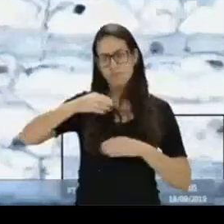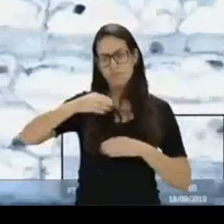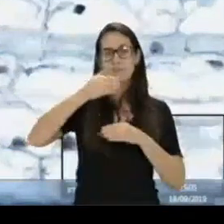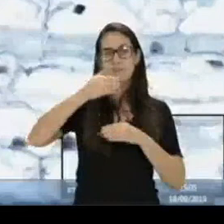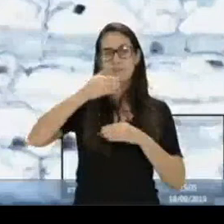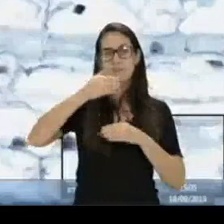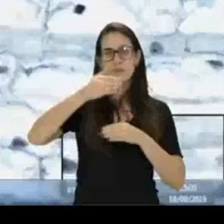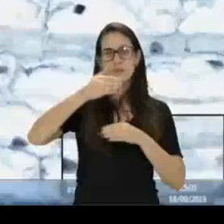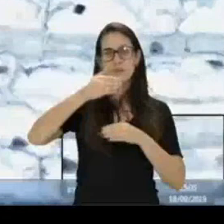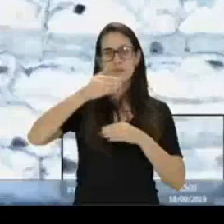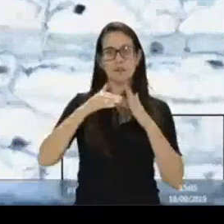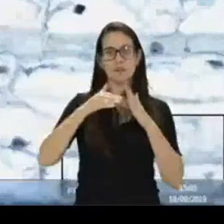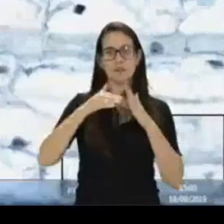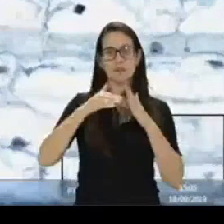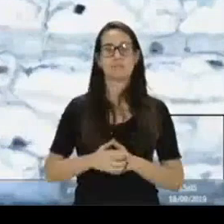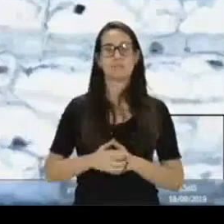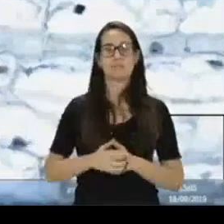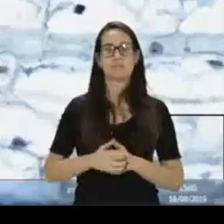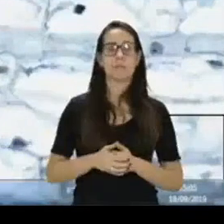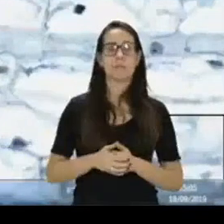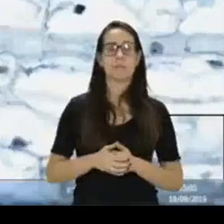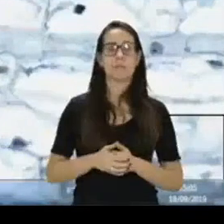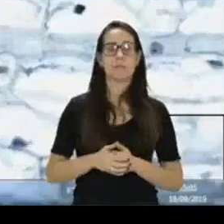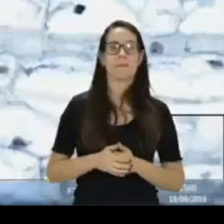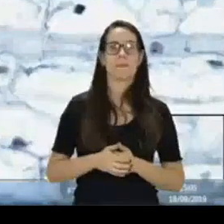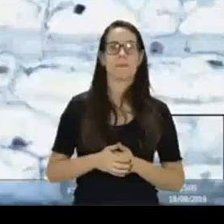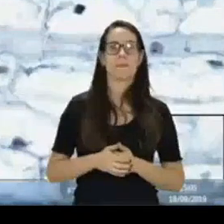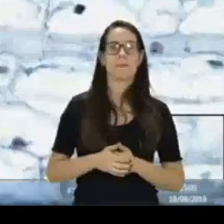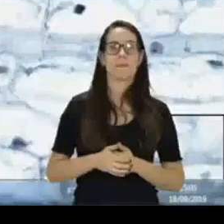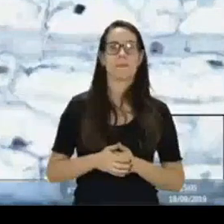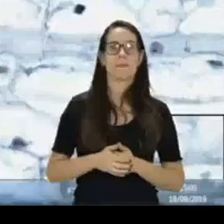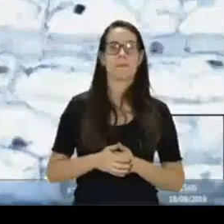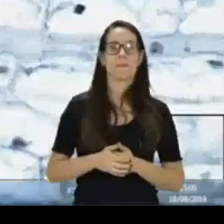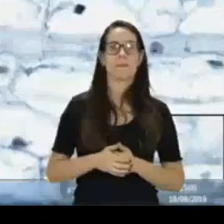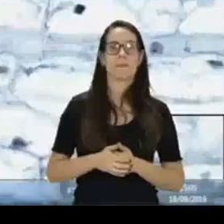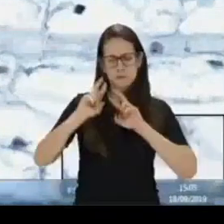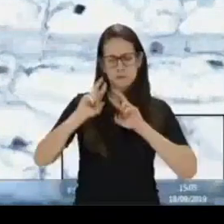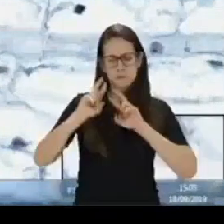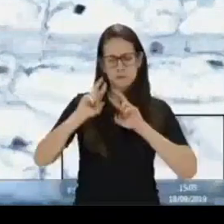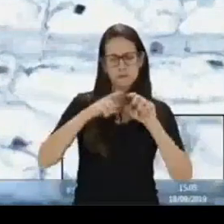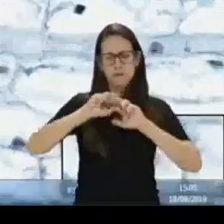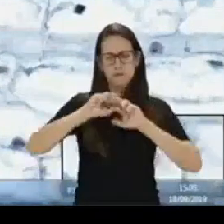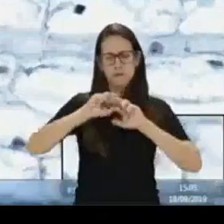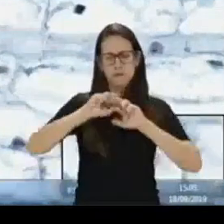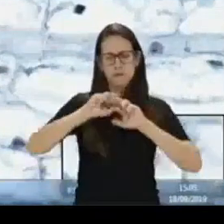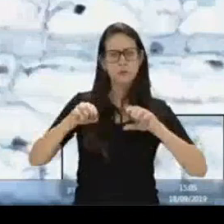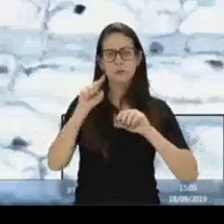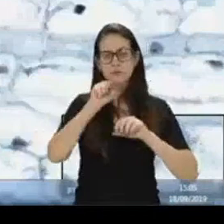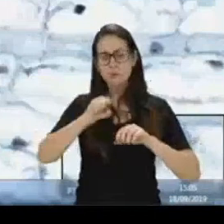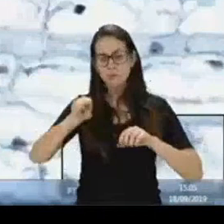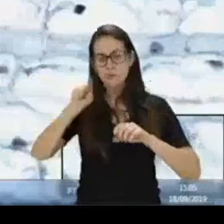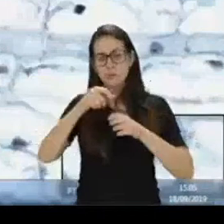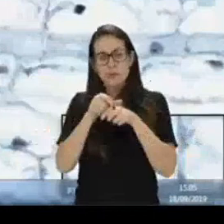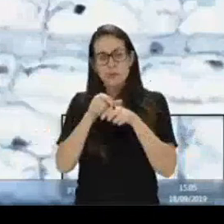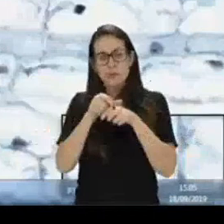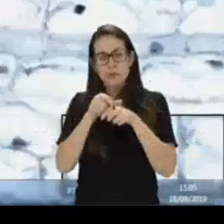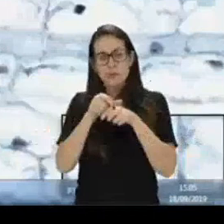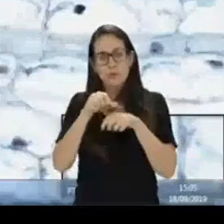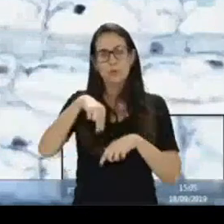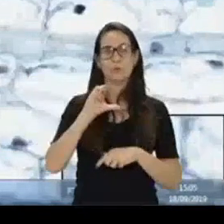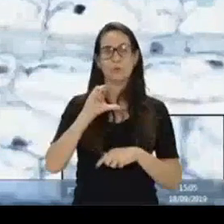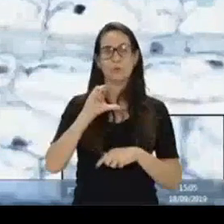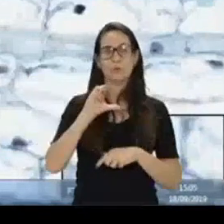sobrepõe, né, está acima da membrana plasmática. Observando aqui, olha só, eu tenho diferentes núcleos.